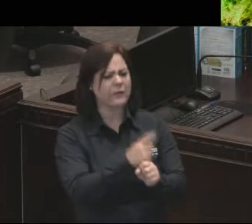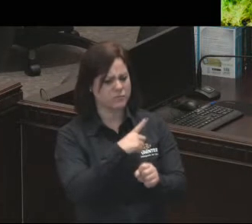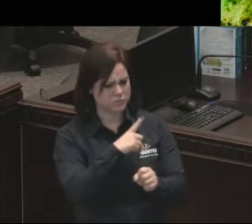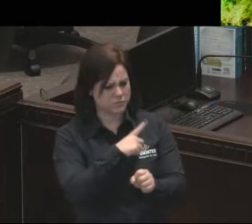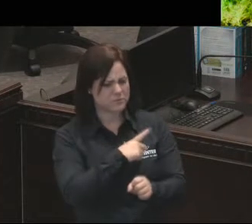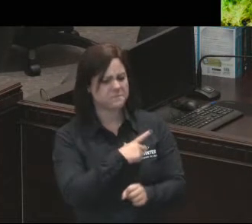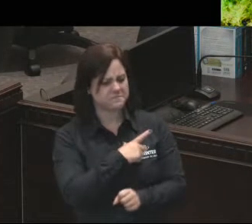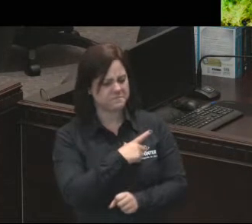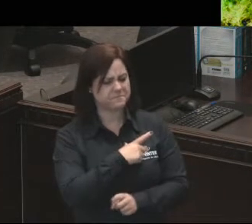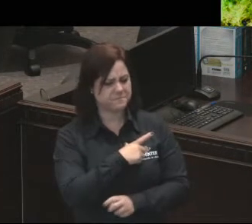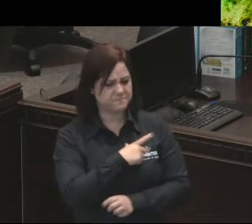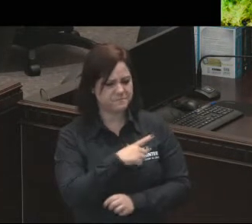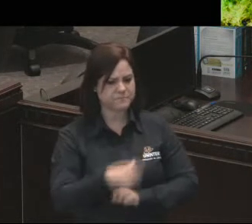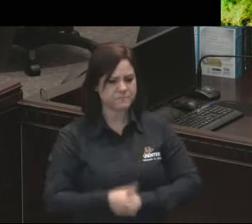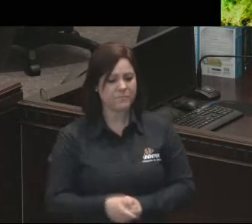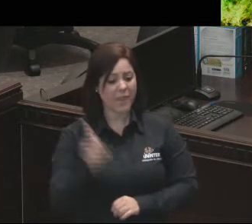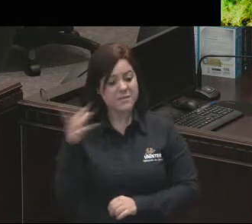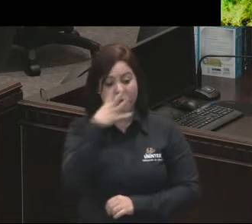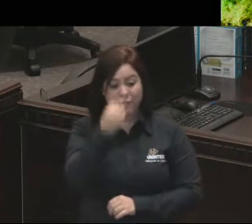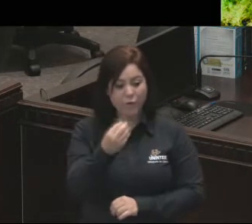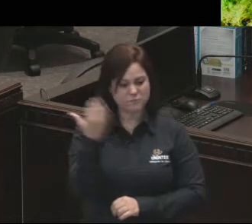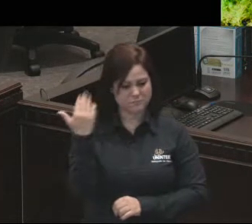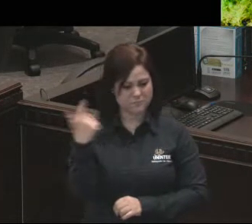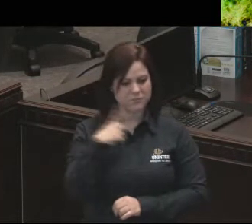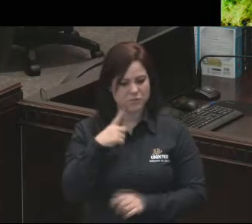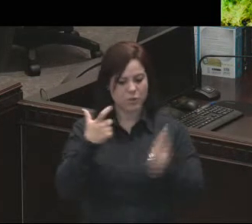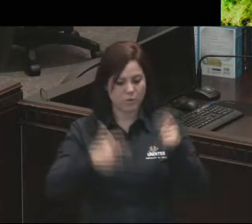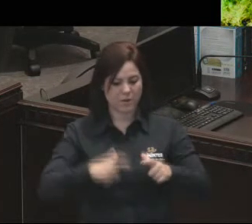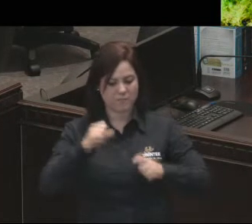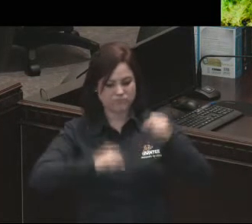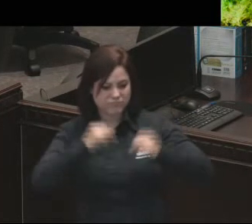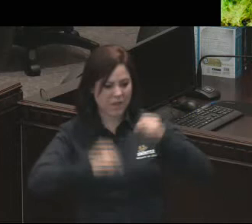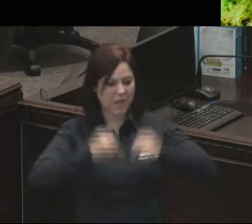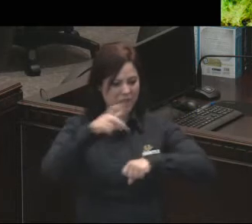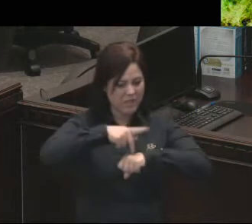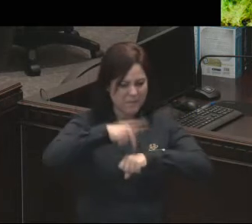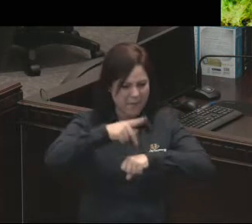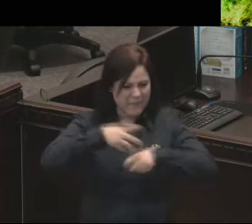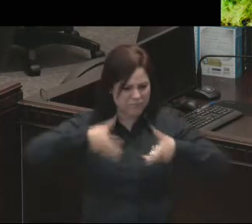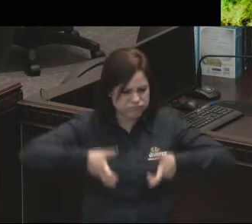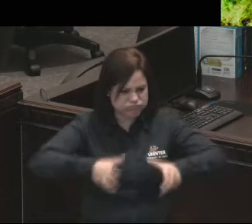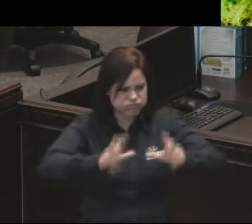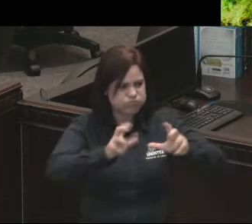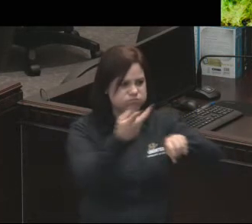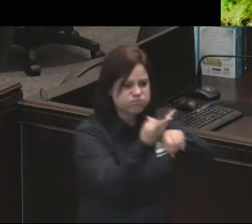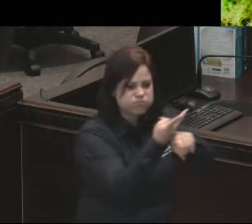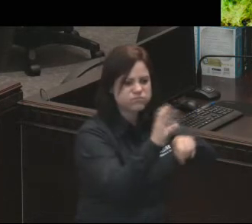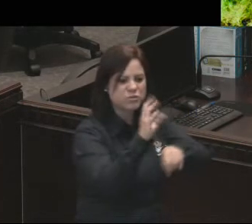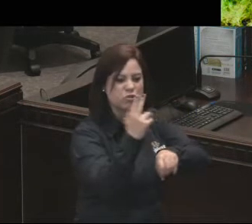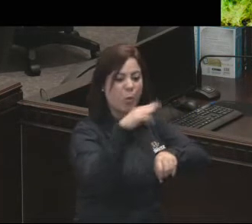existe essa foto, ainda quando existia a mineradora, ela fazia a exploração do chumbo. Então, esse chumbo